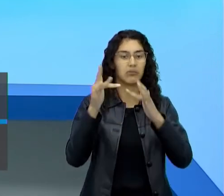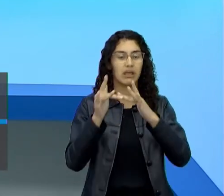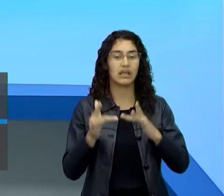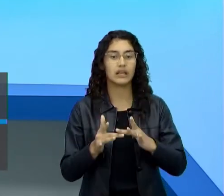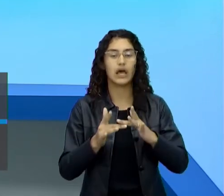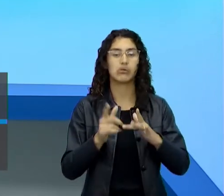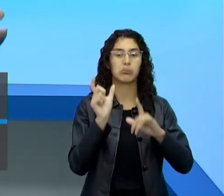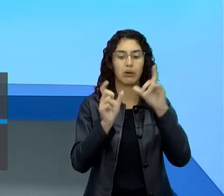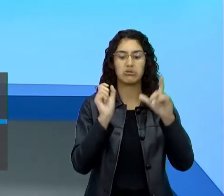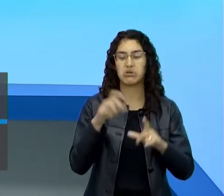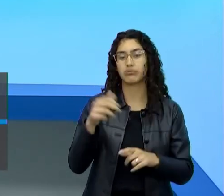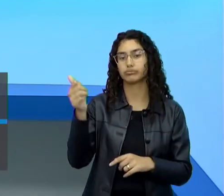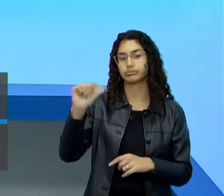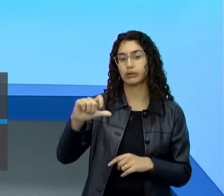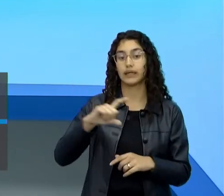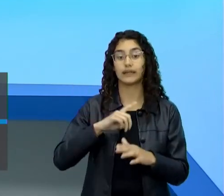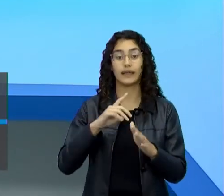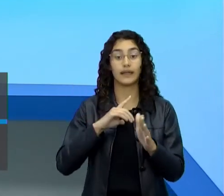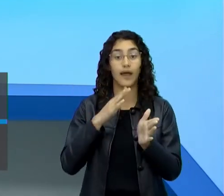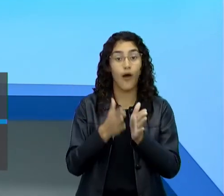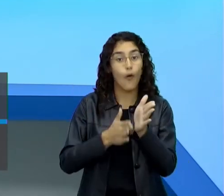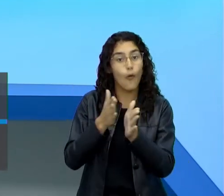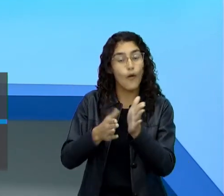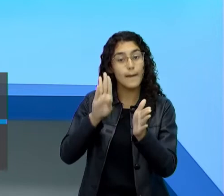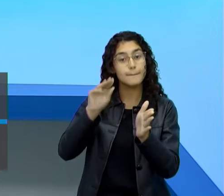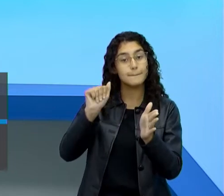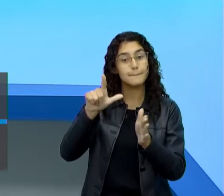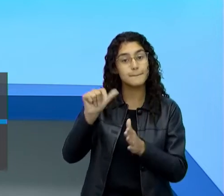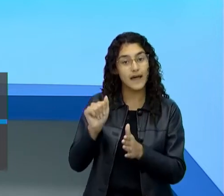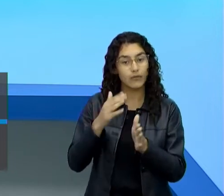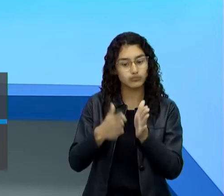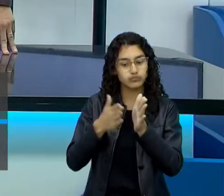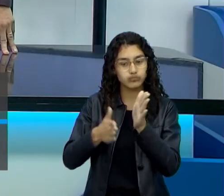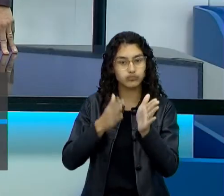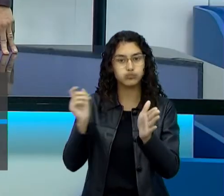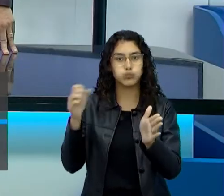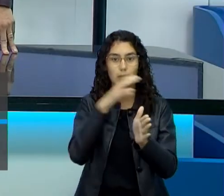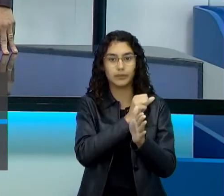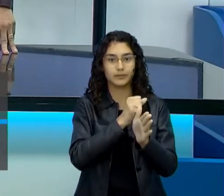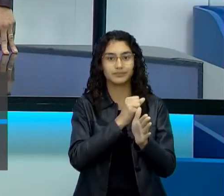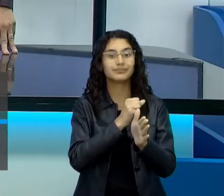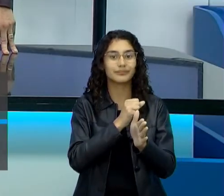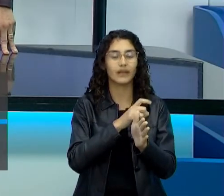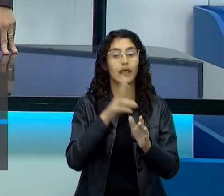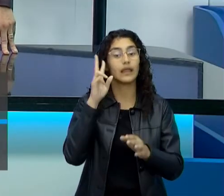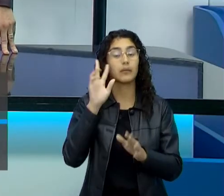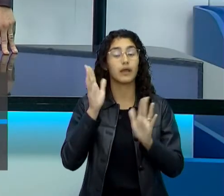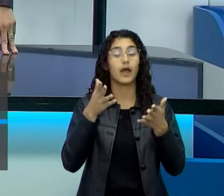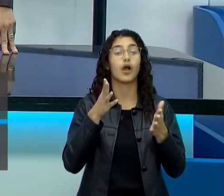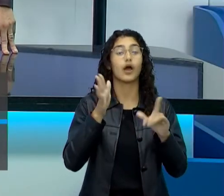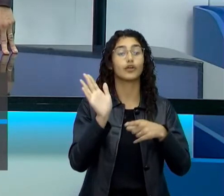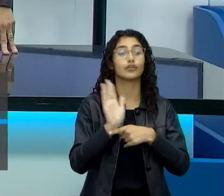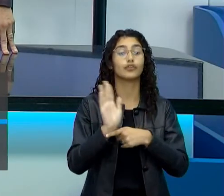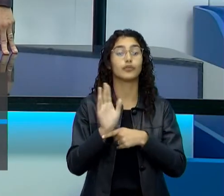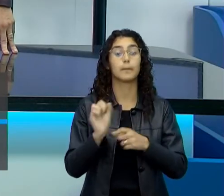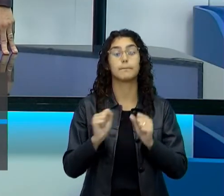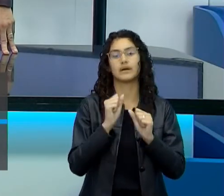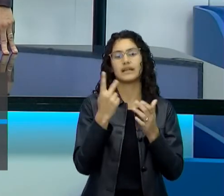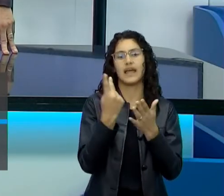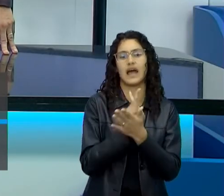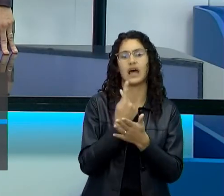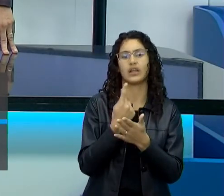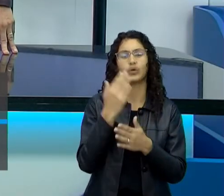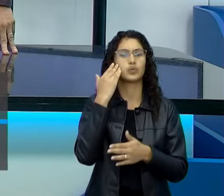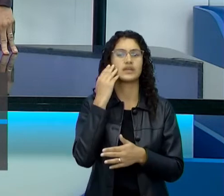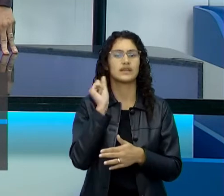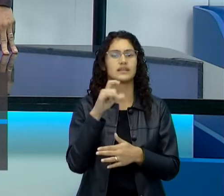coisas ruins. Que tem até o trem bala. Que aqui na América do Sul não tem ainda. É bacana, eu lembrei agora do filme. Quer dizer, eu posso estar errado, mas na América do Sul acho que não